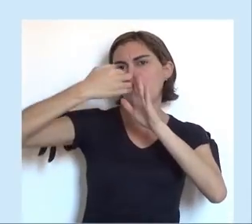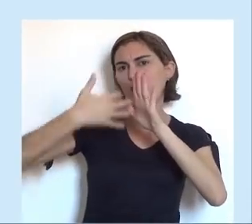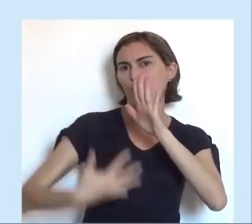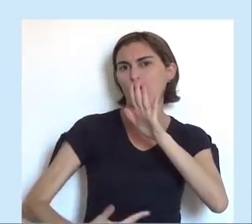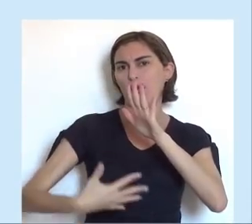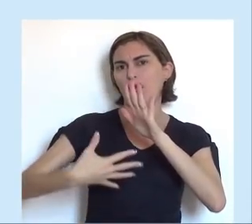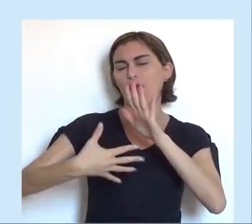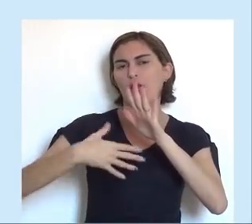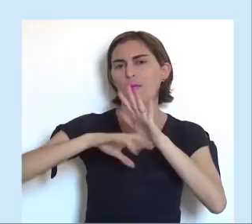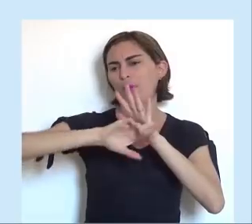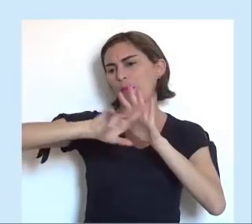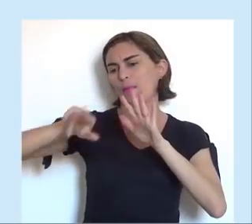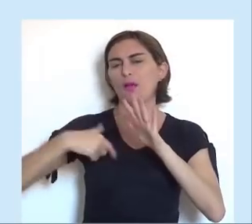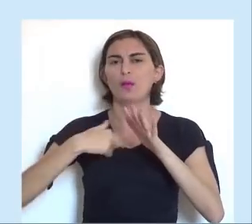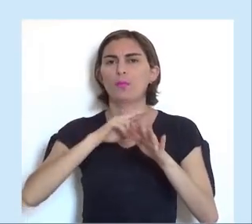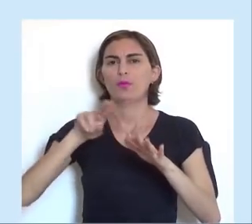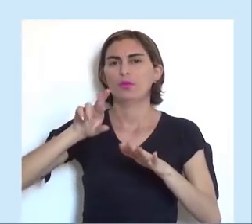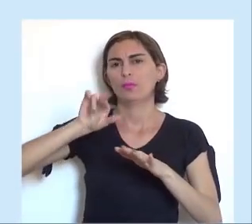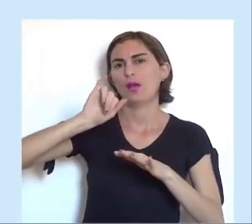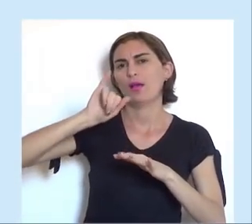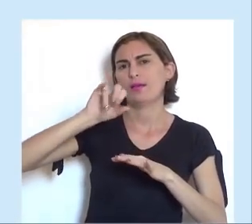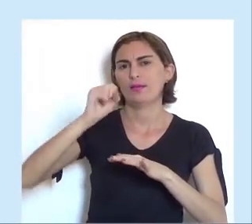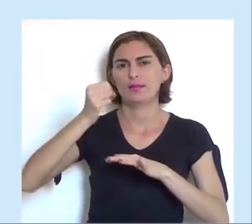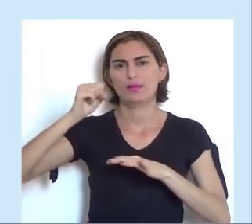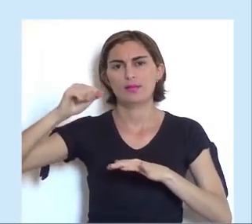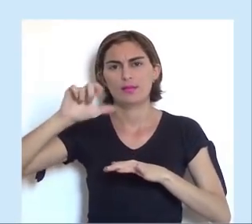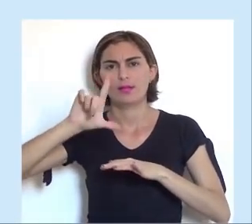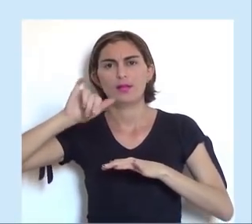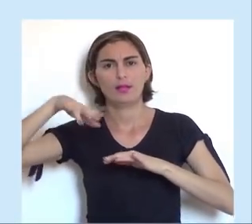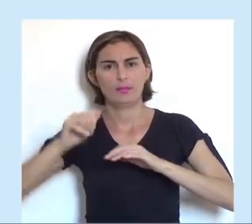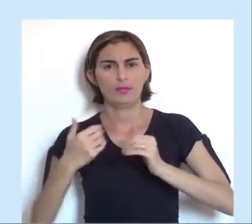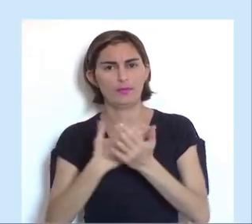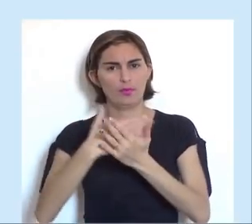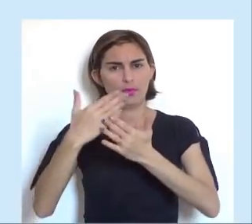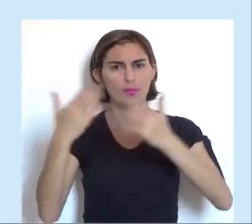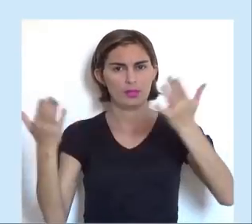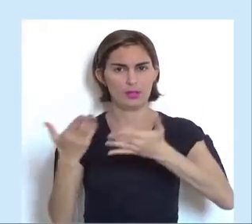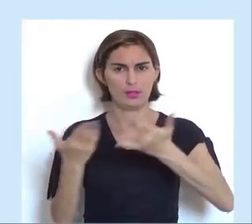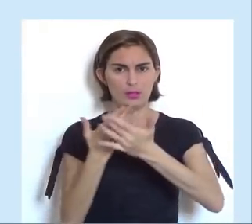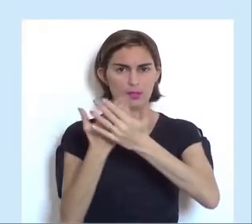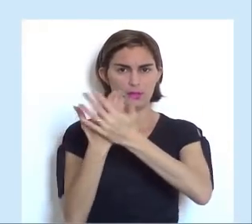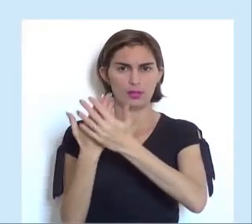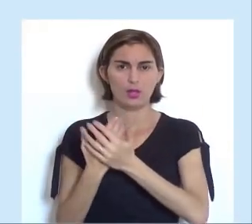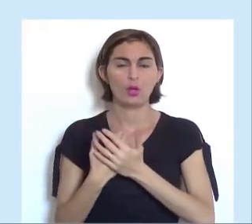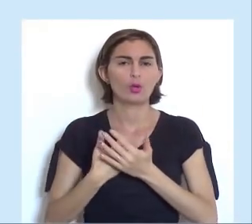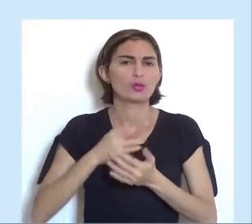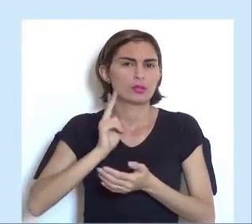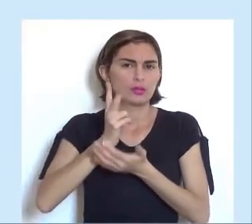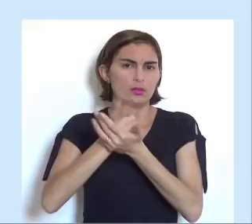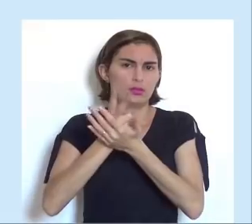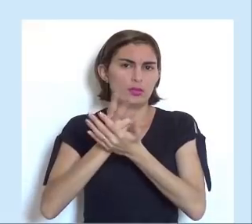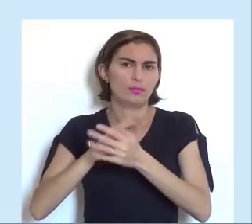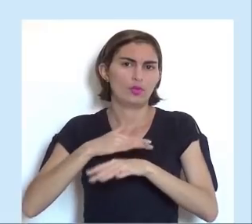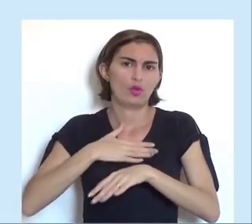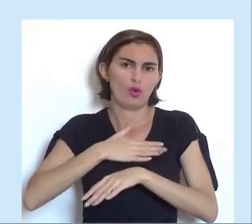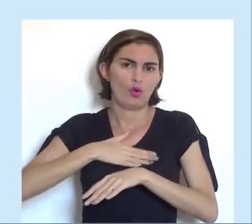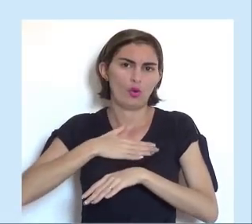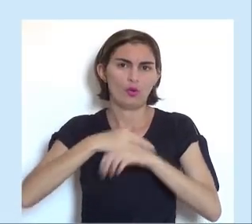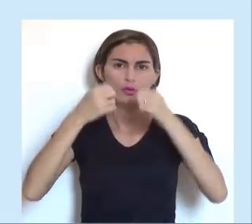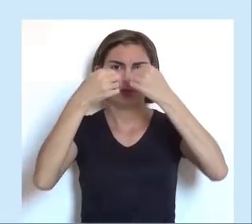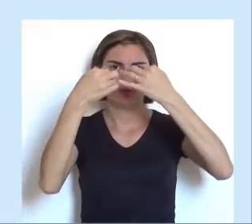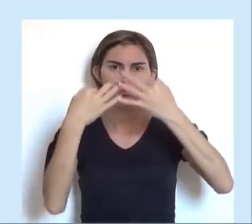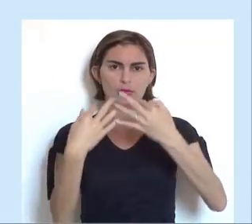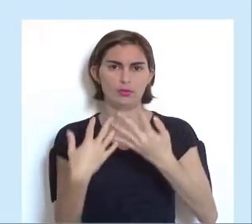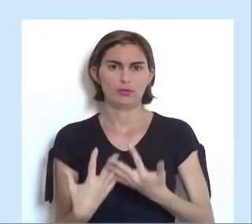e elementos da narrativa. Meu nome é Raíssa Lima e vamos começar logo essa aula. Eu sempre gosto de começar a aula com